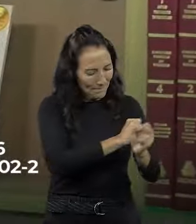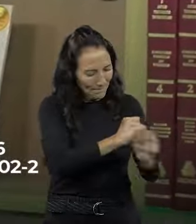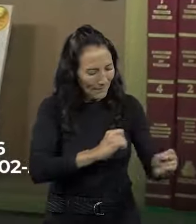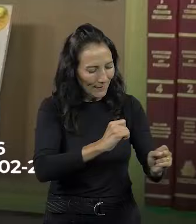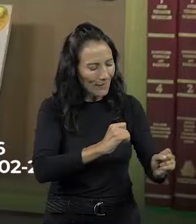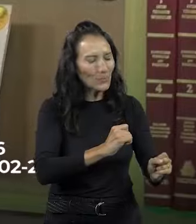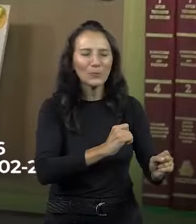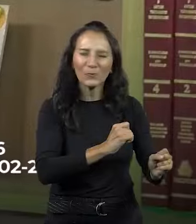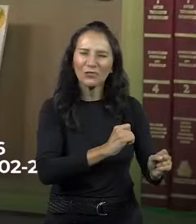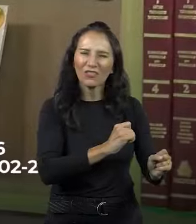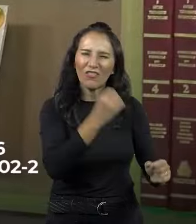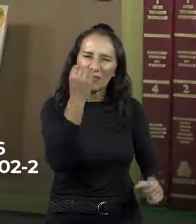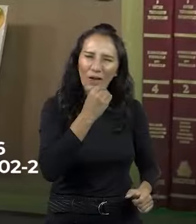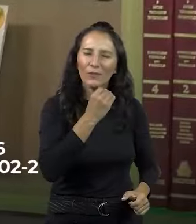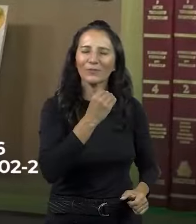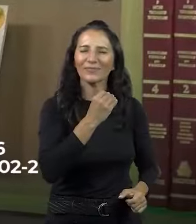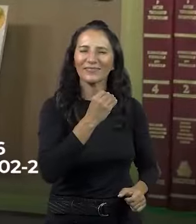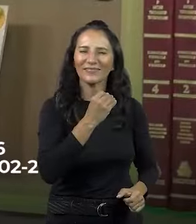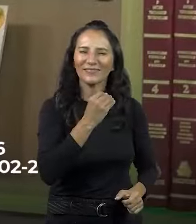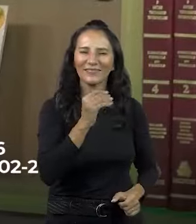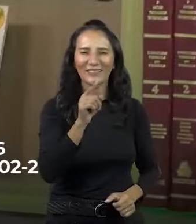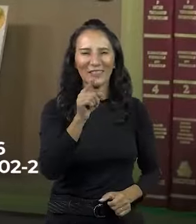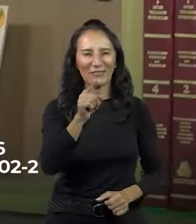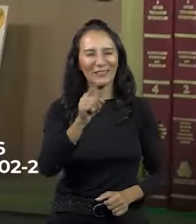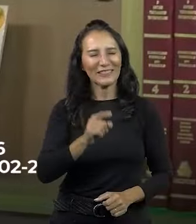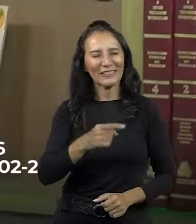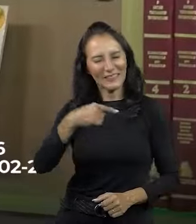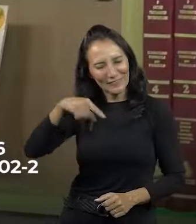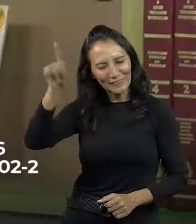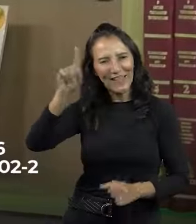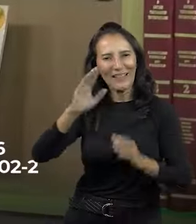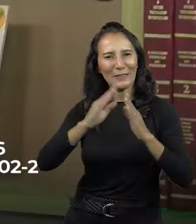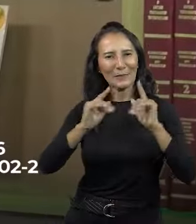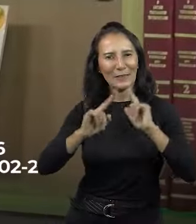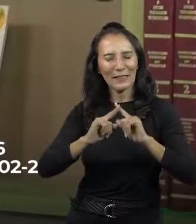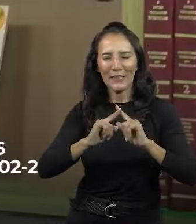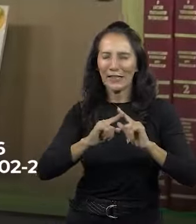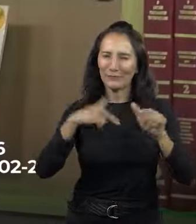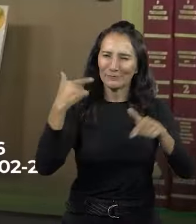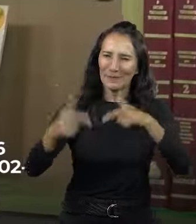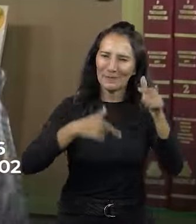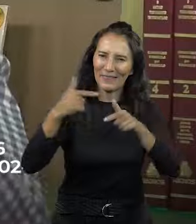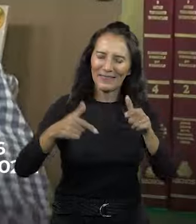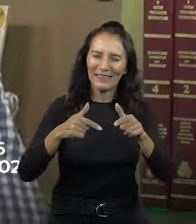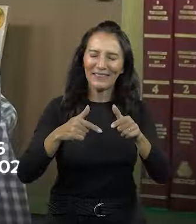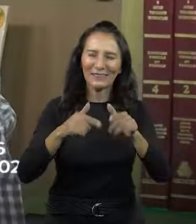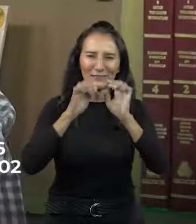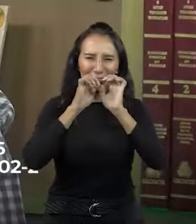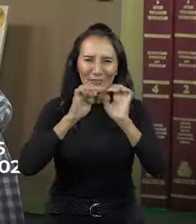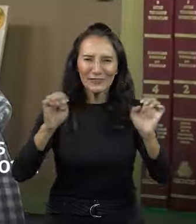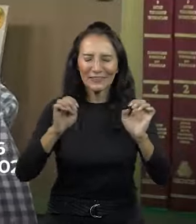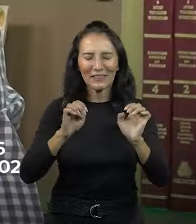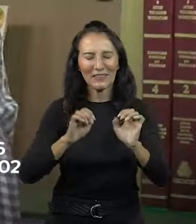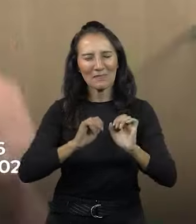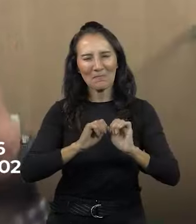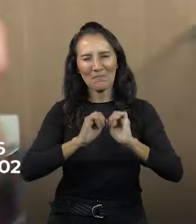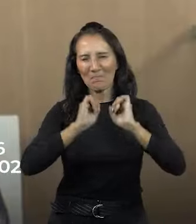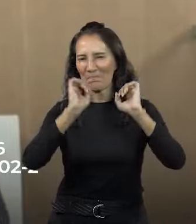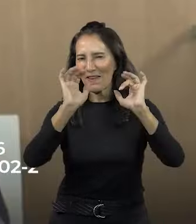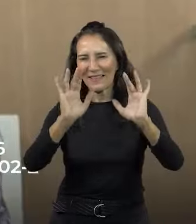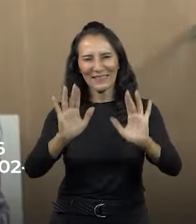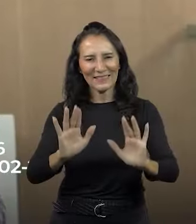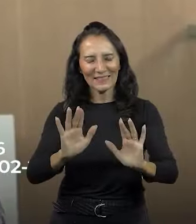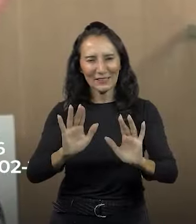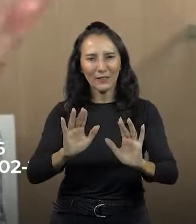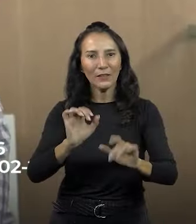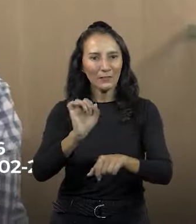amarrado sem forças e você indo pra igreja produzindo frutos e sendo uma benção eu te